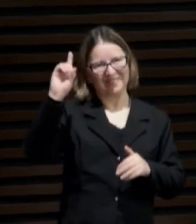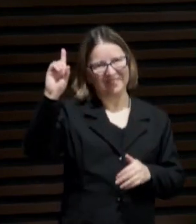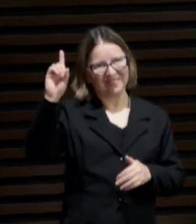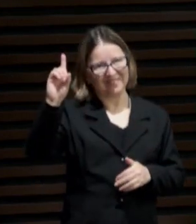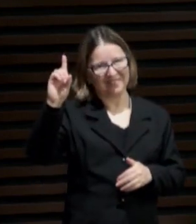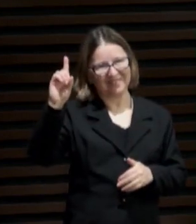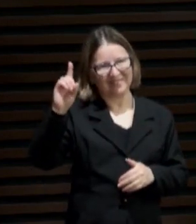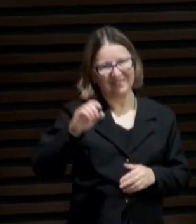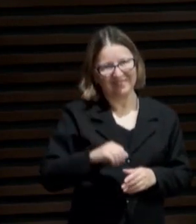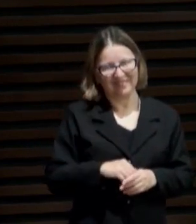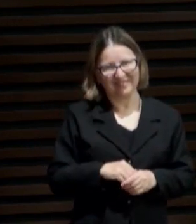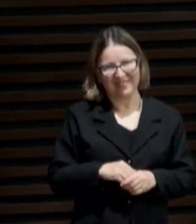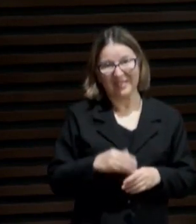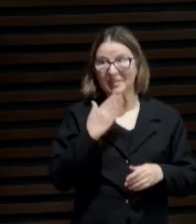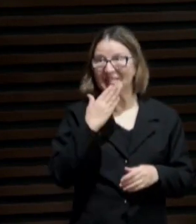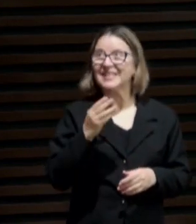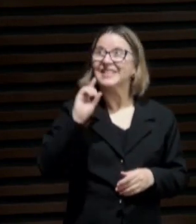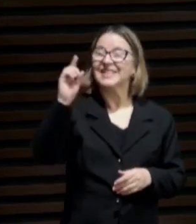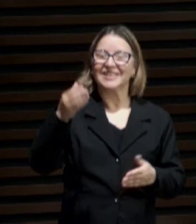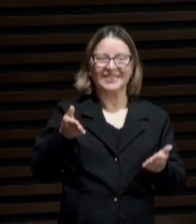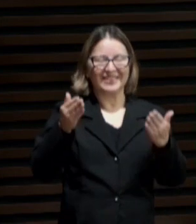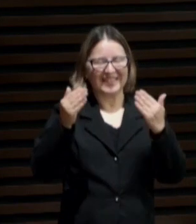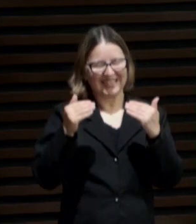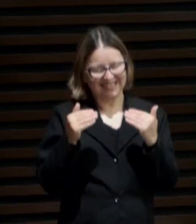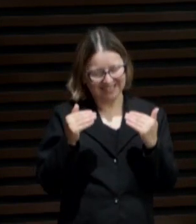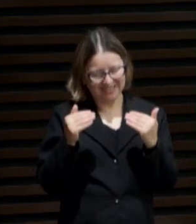e pedir para que Ele nos dê essa